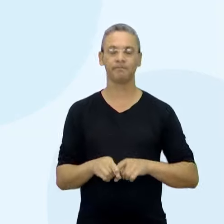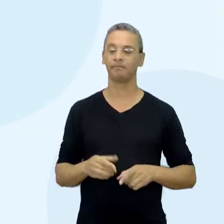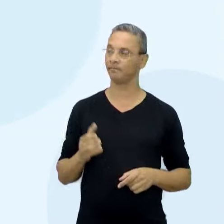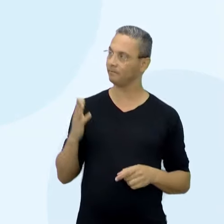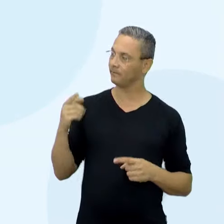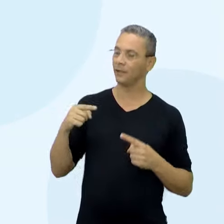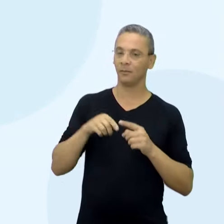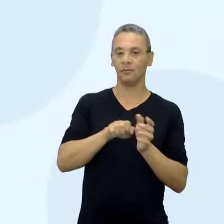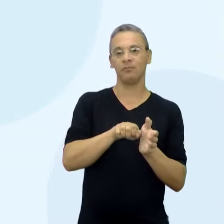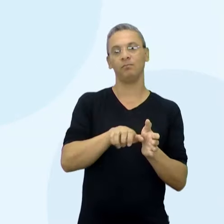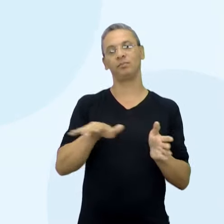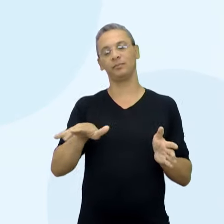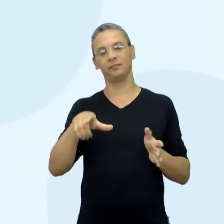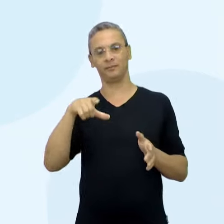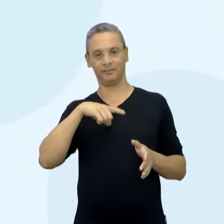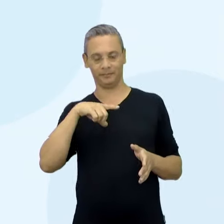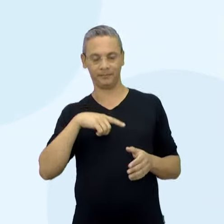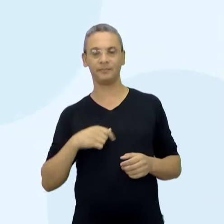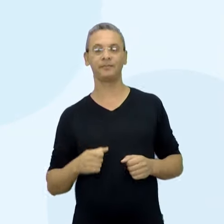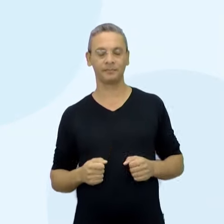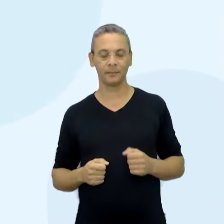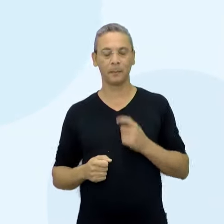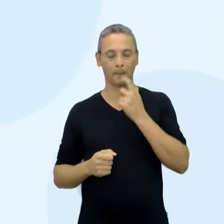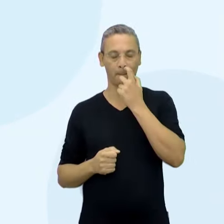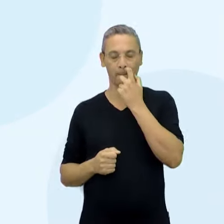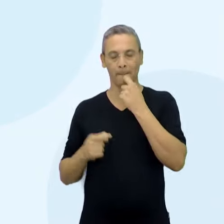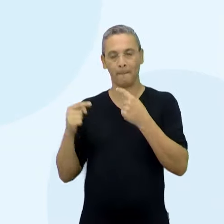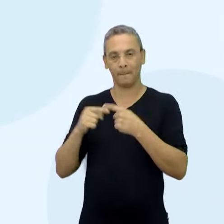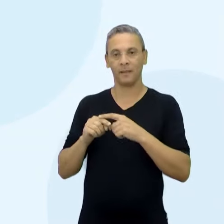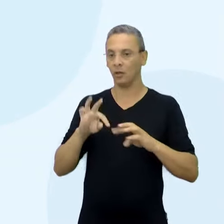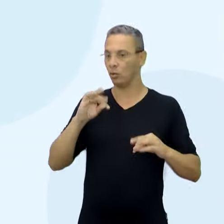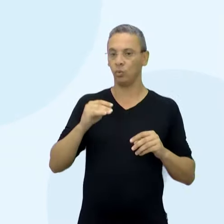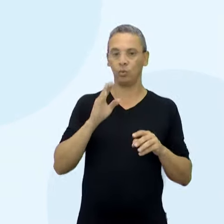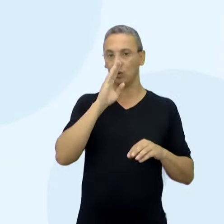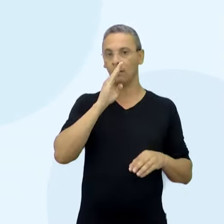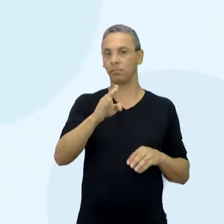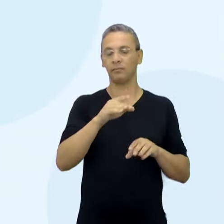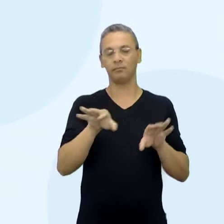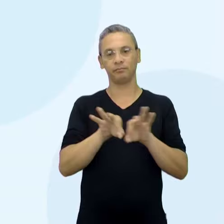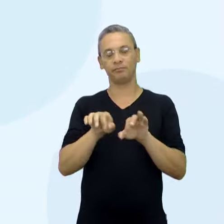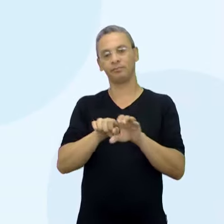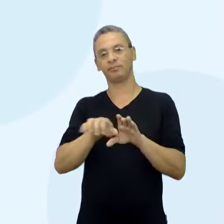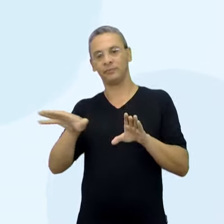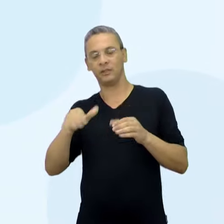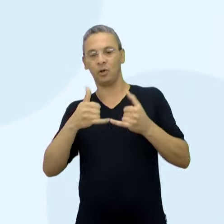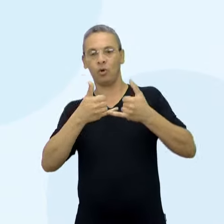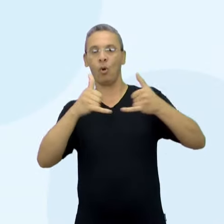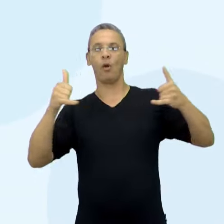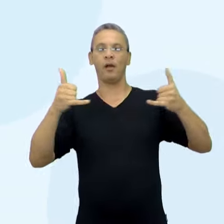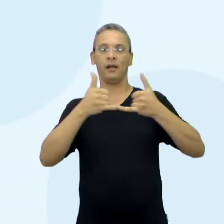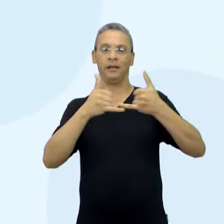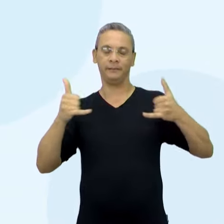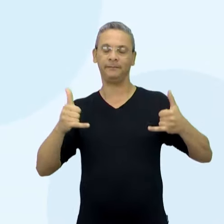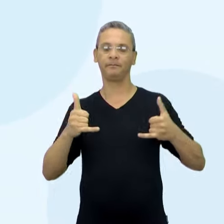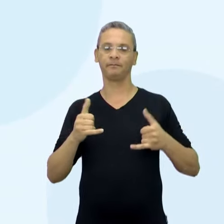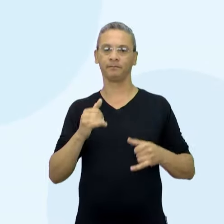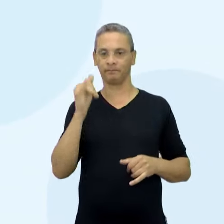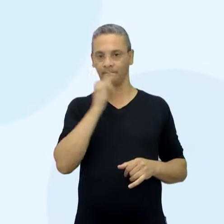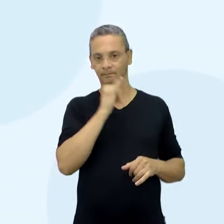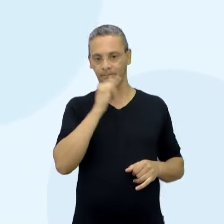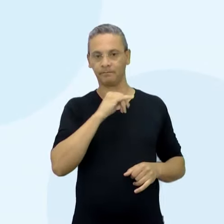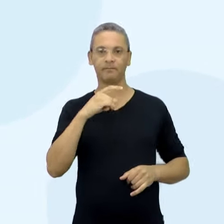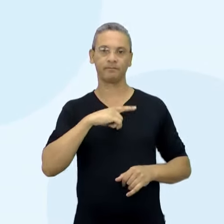o descarregamento dessa carga, de uma vez só, num fluxo de corrente elétrica, que vai então para o